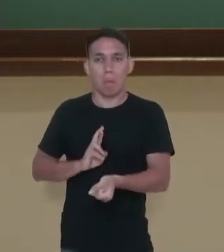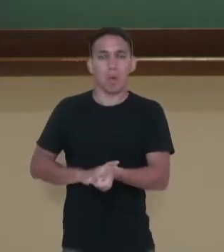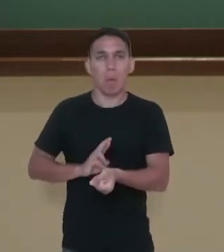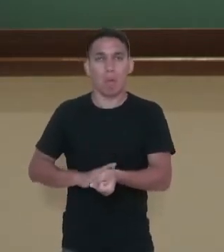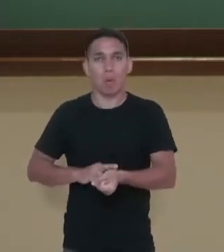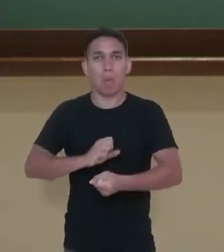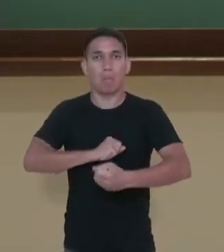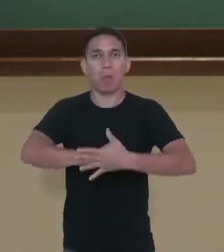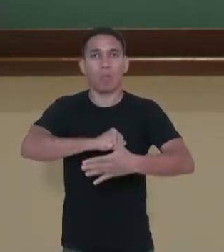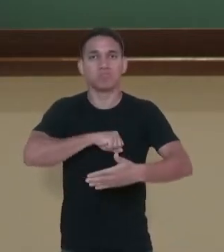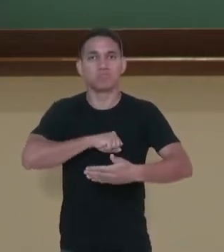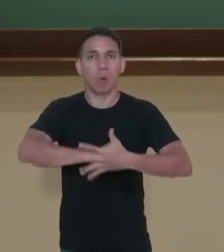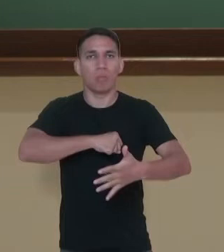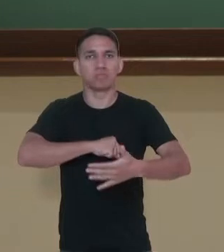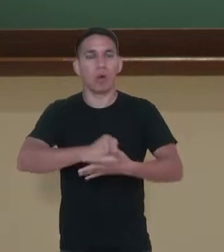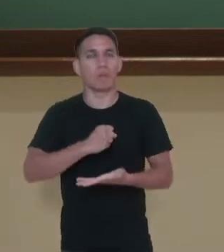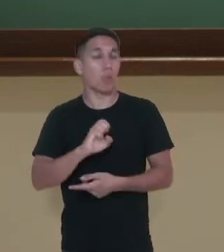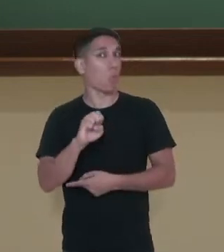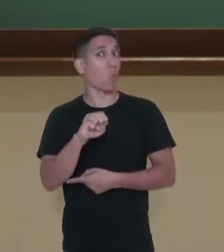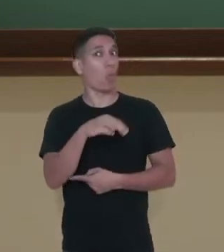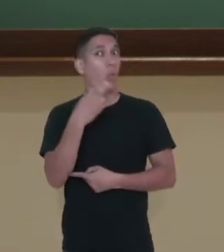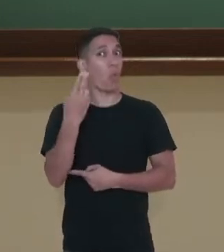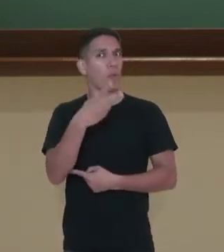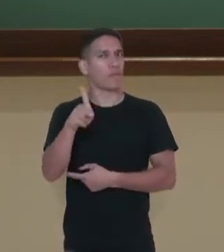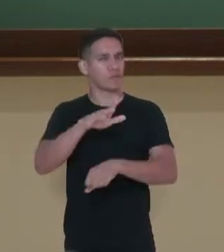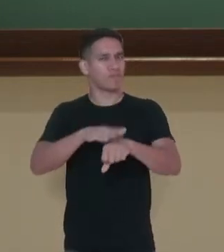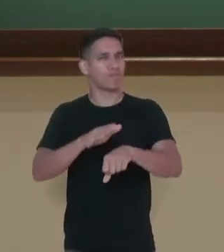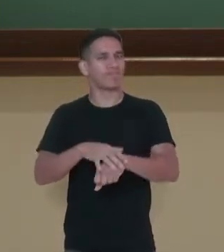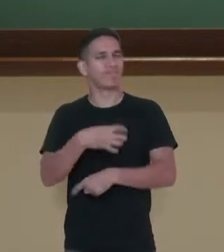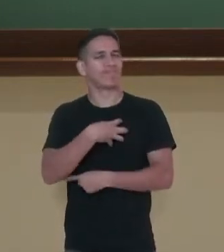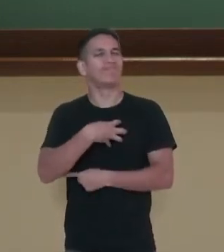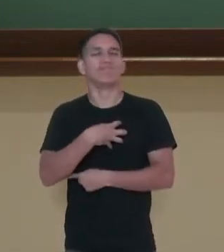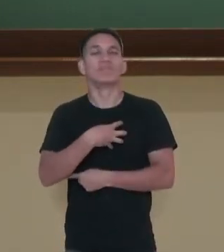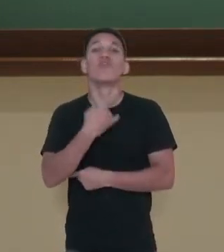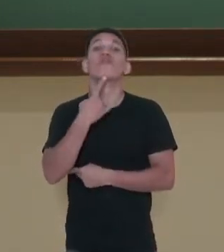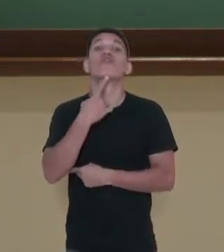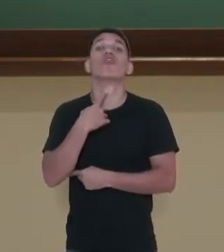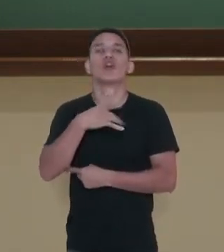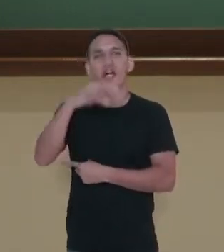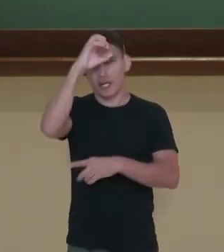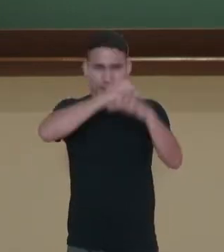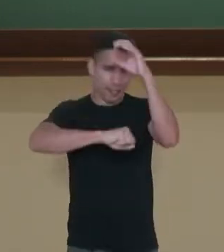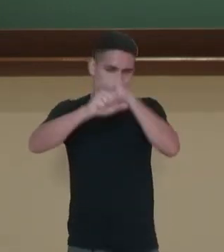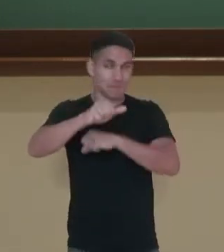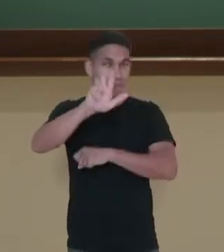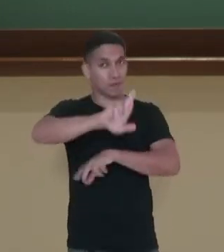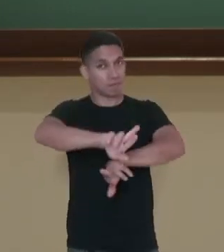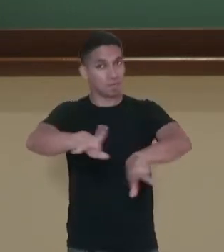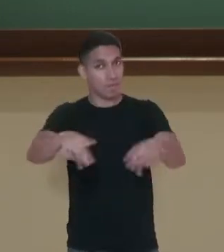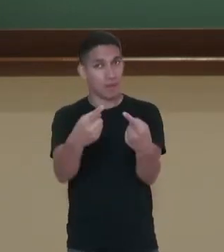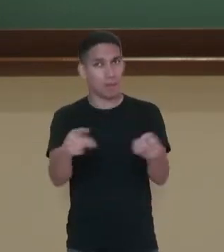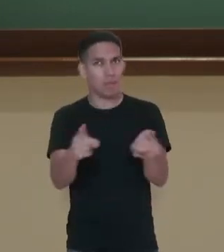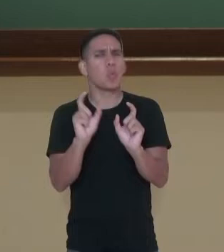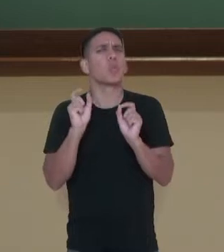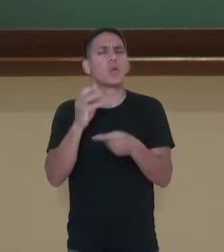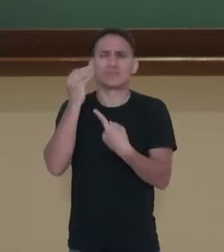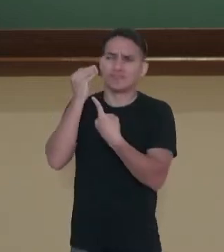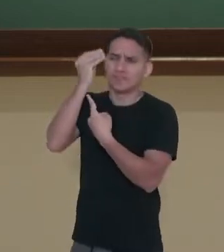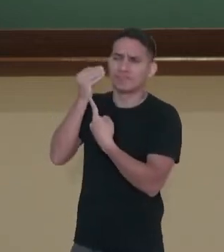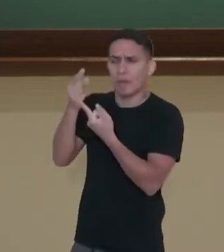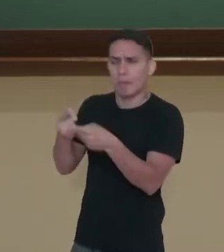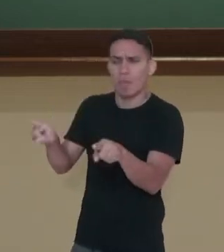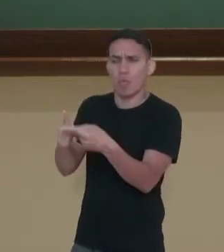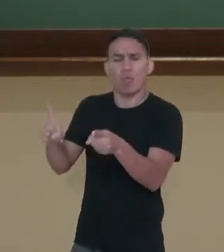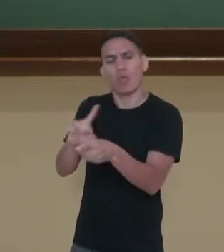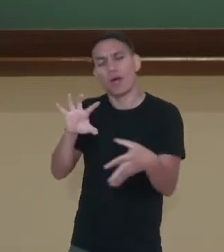para acompanhar, ou você tem vontade de aprender alguma coisa sobre música? O que teria a ver experimentação musical